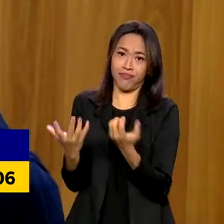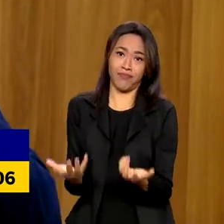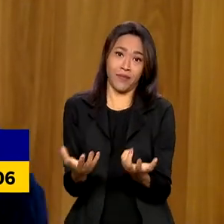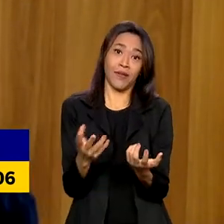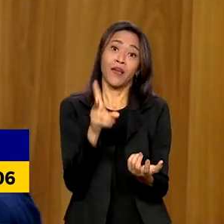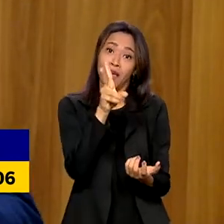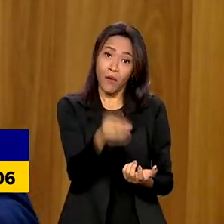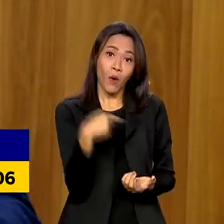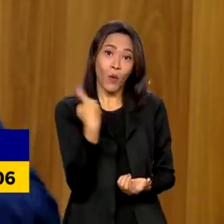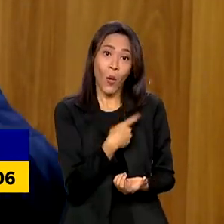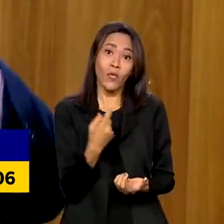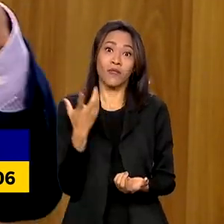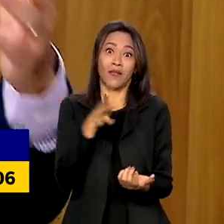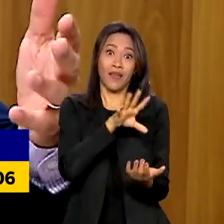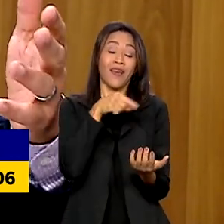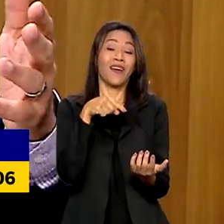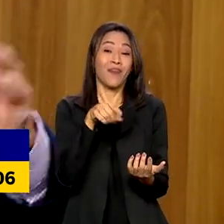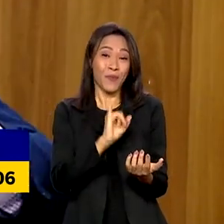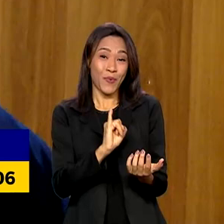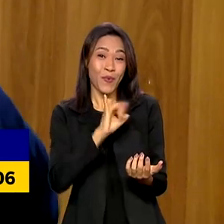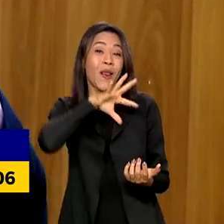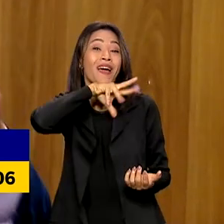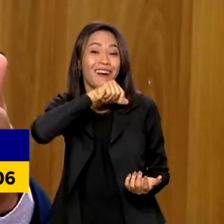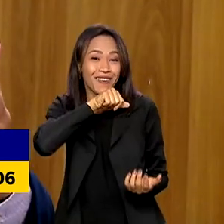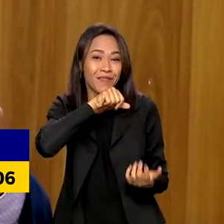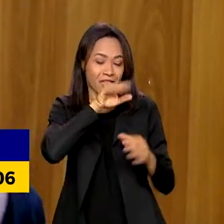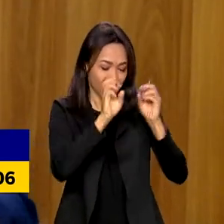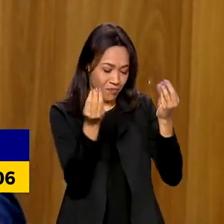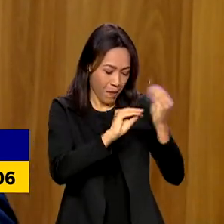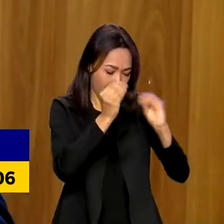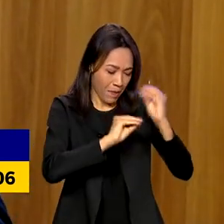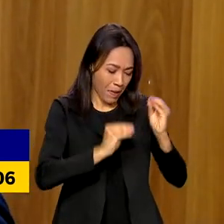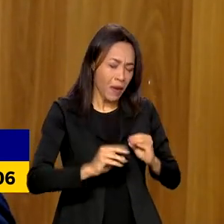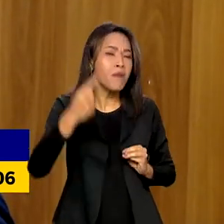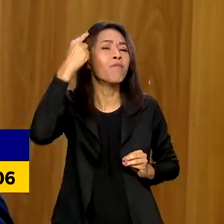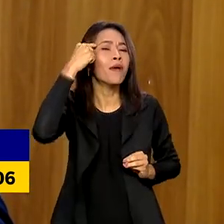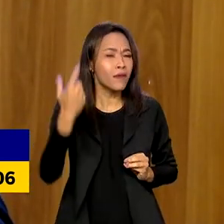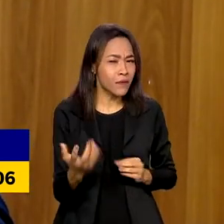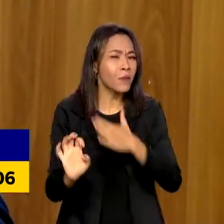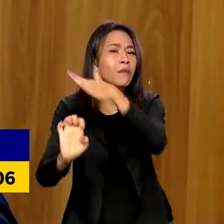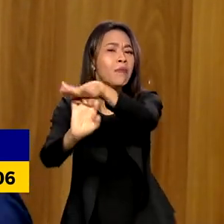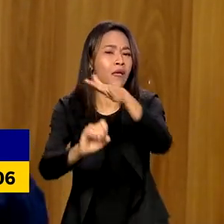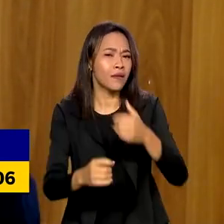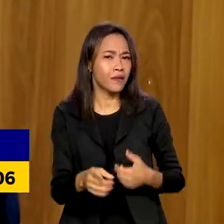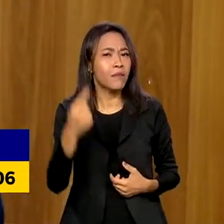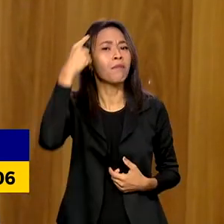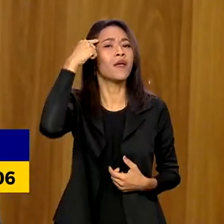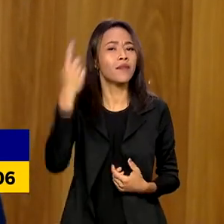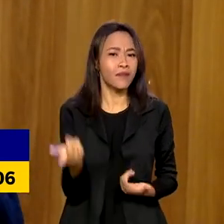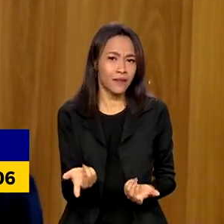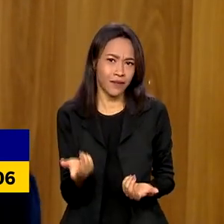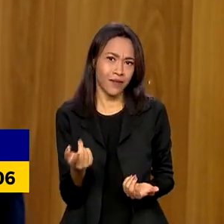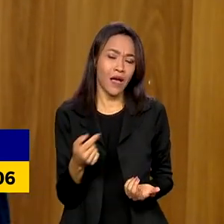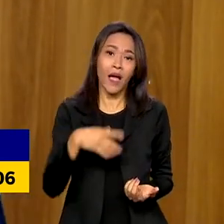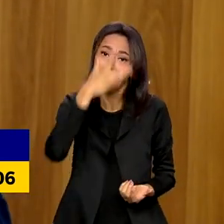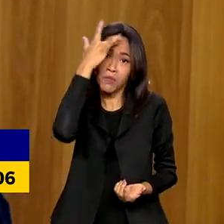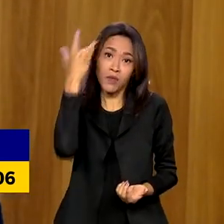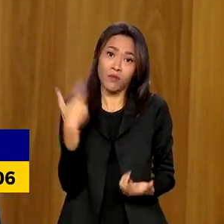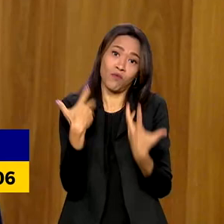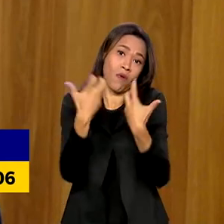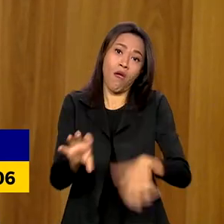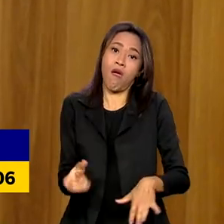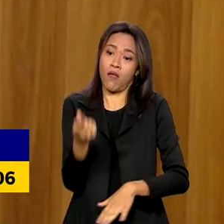tem ali para fechar o imposto de renda. Imagina às vezes uma empresa, um comércio. Isso às vezes faz com que as pessoas não investam em gerar mais